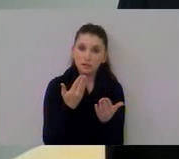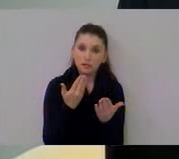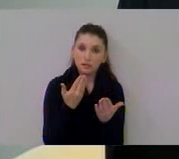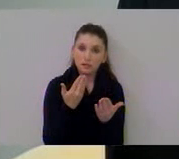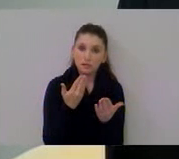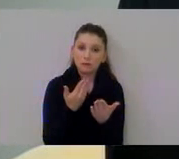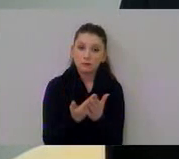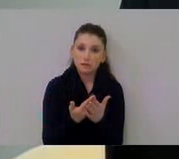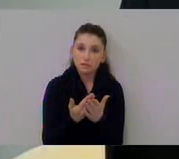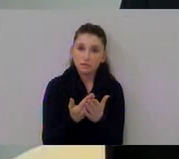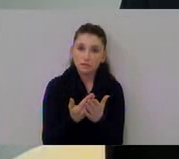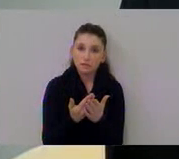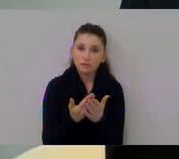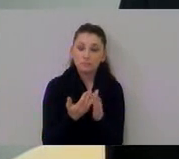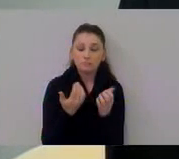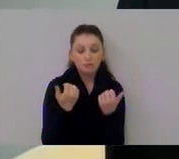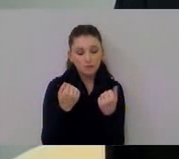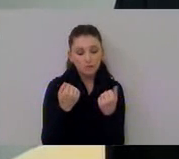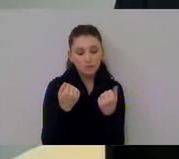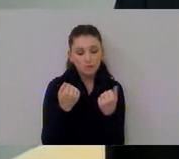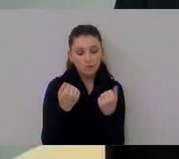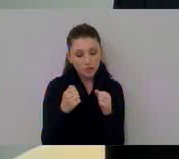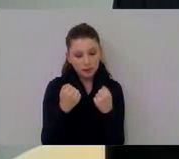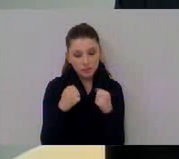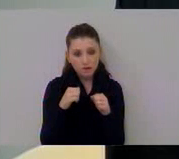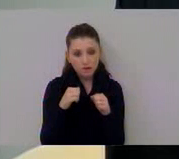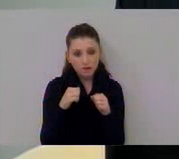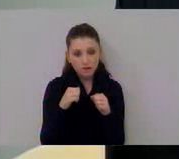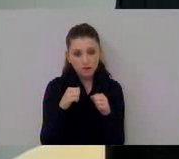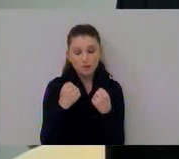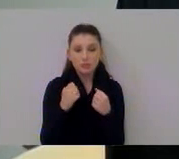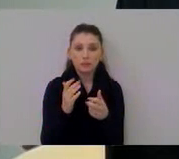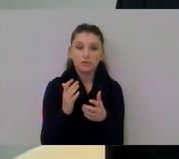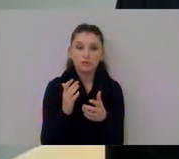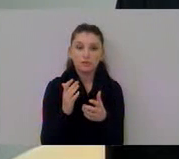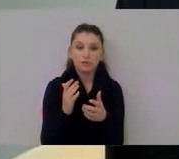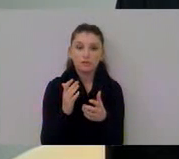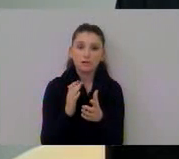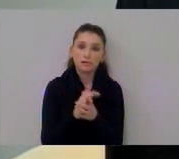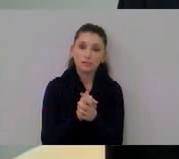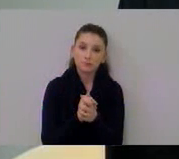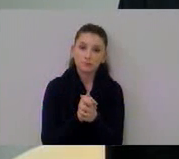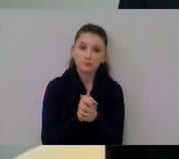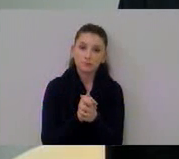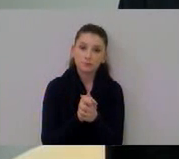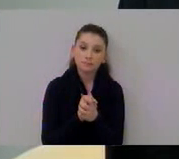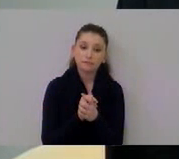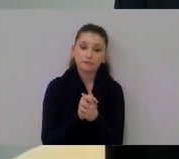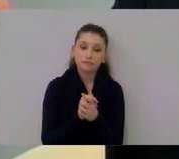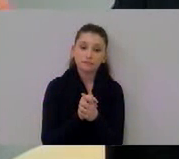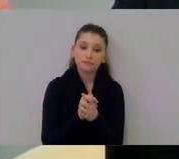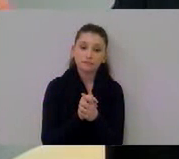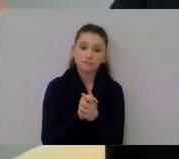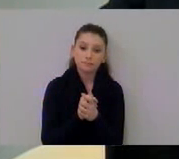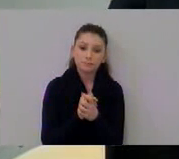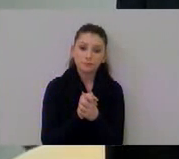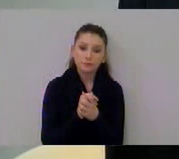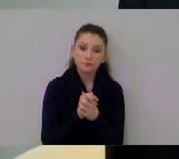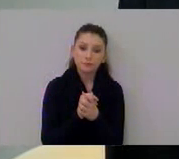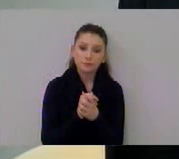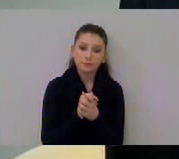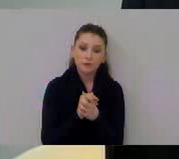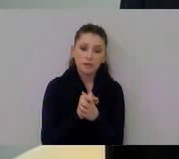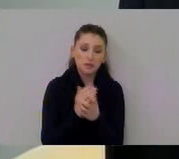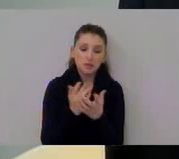Então, com certeza, não vai ser gasto os recursos lá. Tem o muro